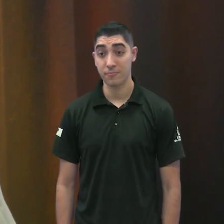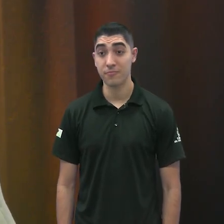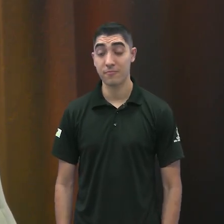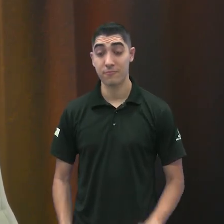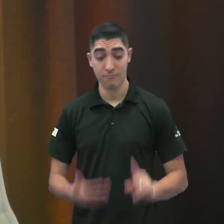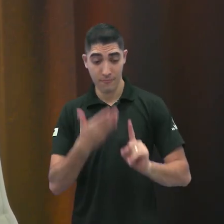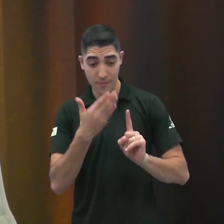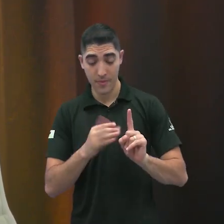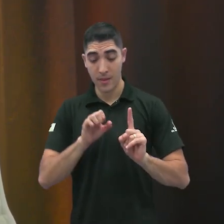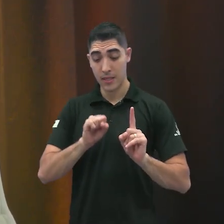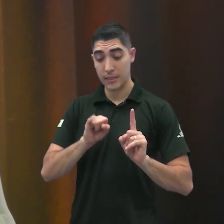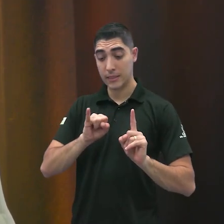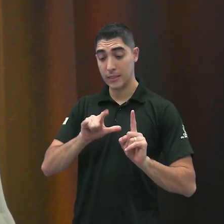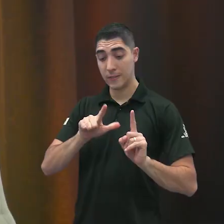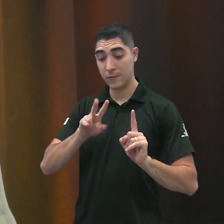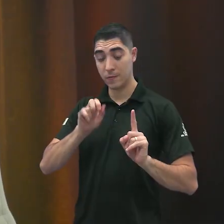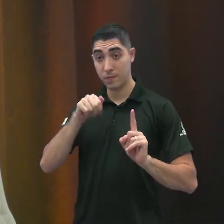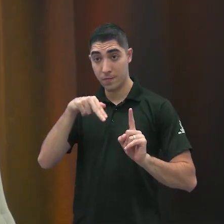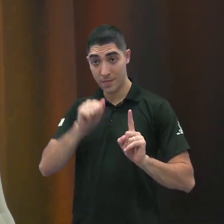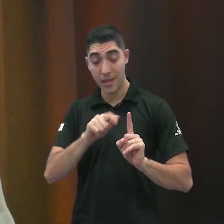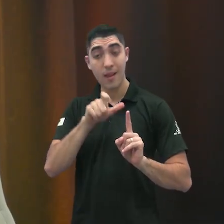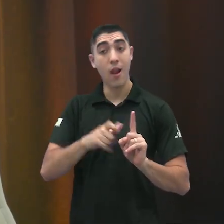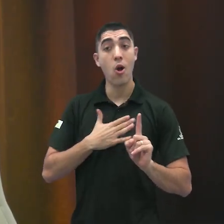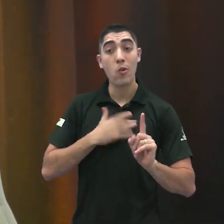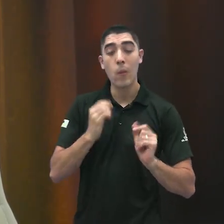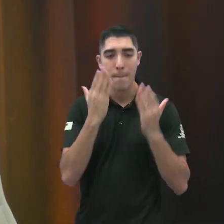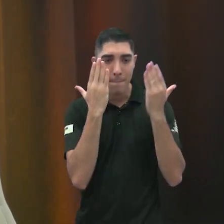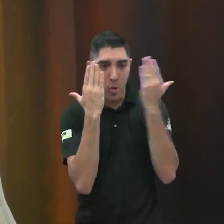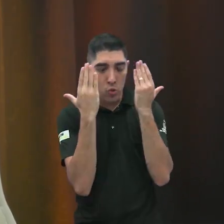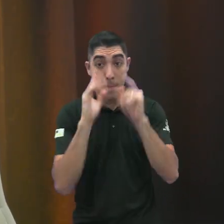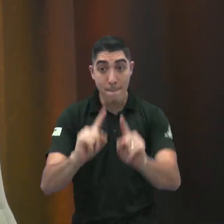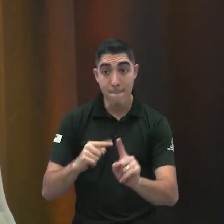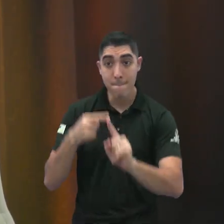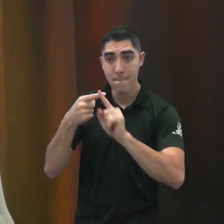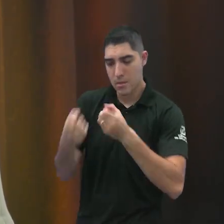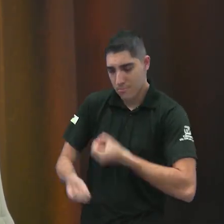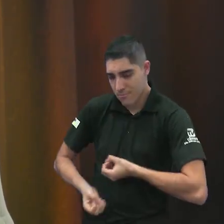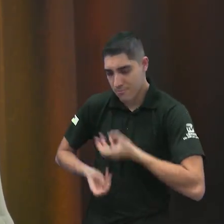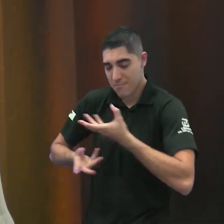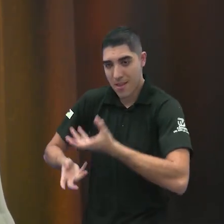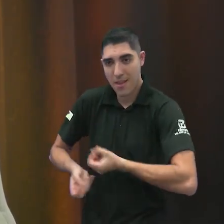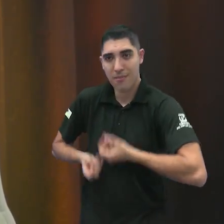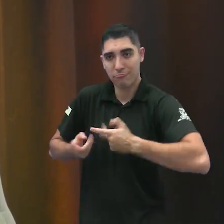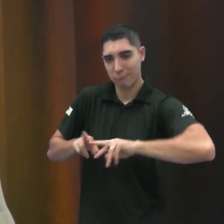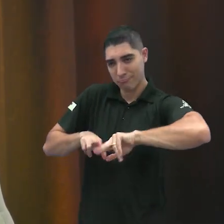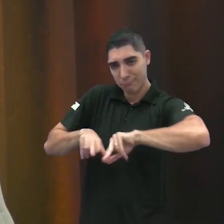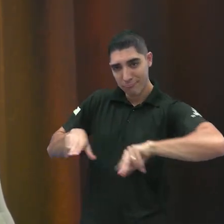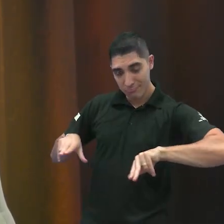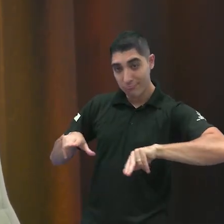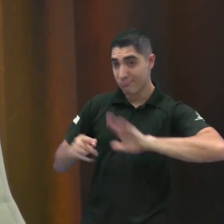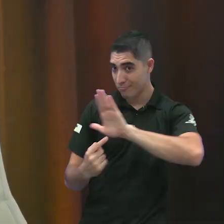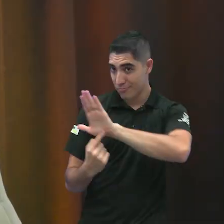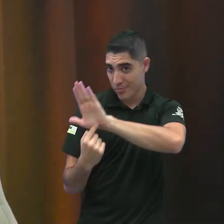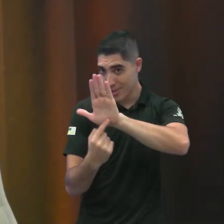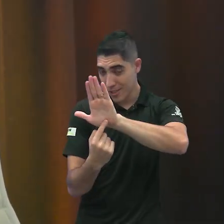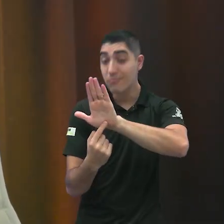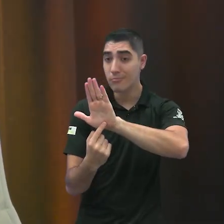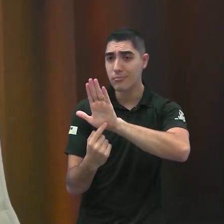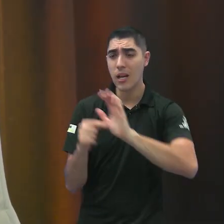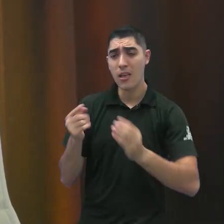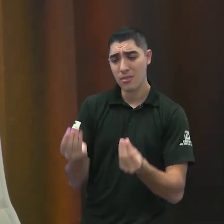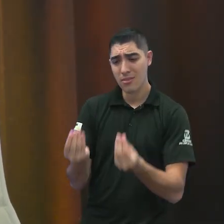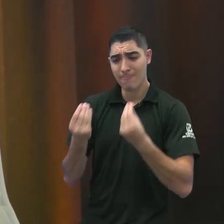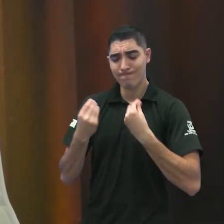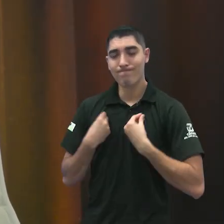Silvana une a profundidade da psicologia com a expressividade do papel machê e do giz pastel. Buscando a cura